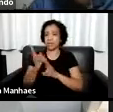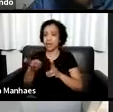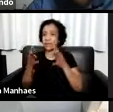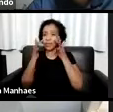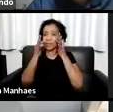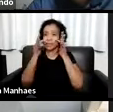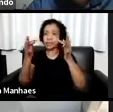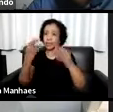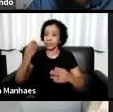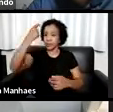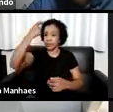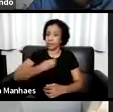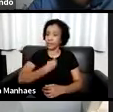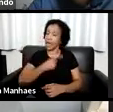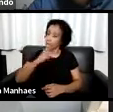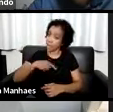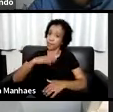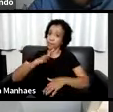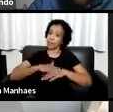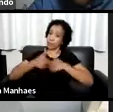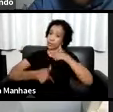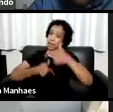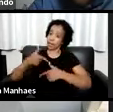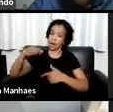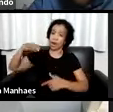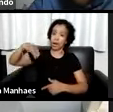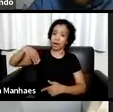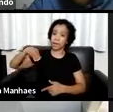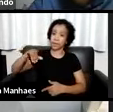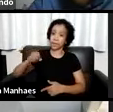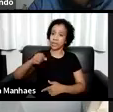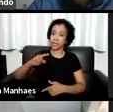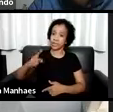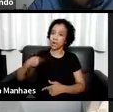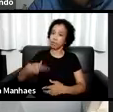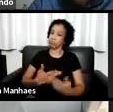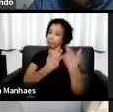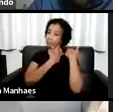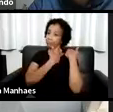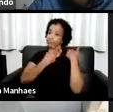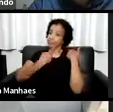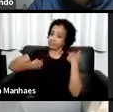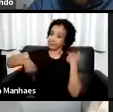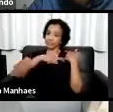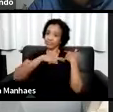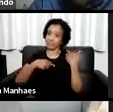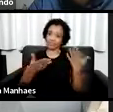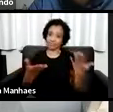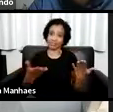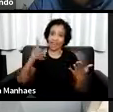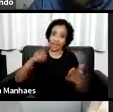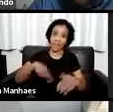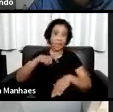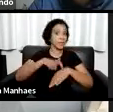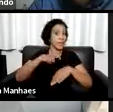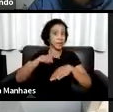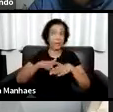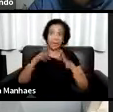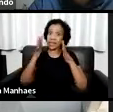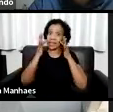sua missão, é a minha missão, é a nossa missão. E neste momento a igreja tem um testemunho poderoso para